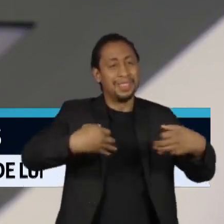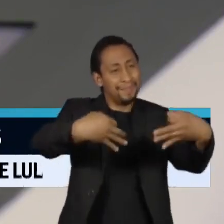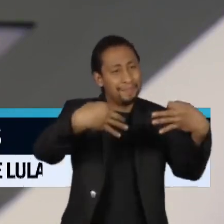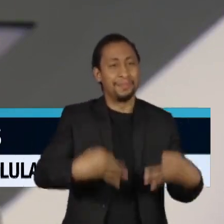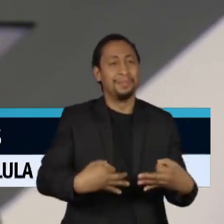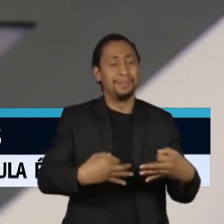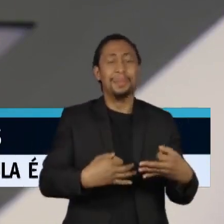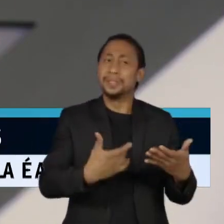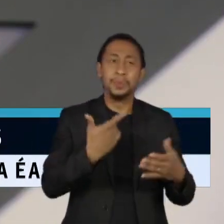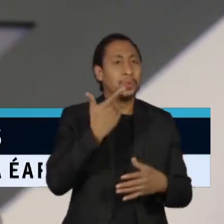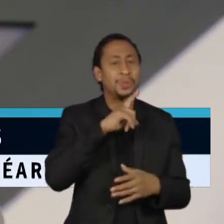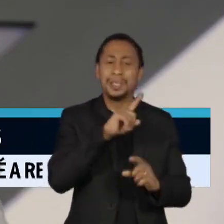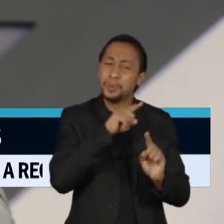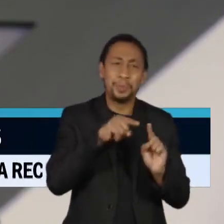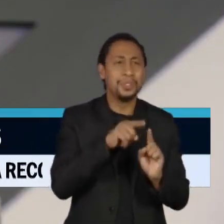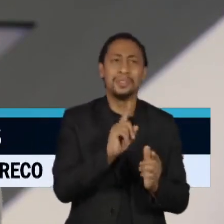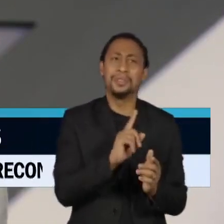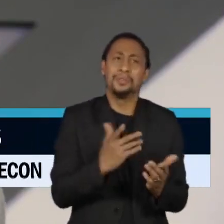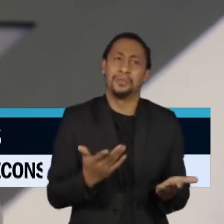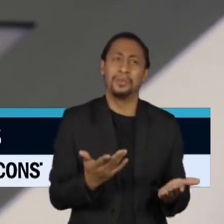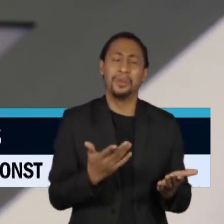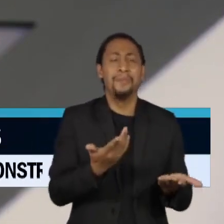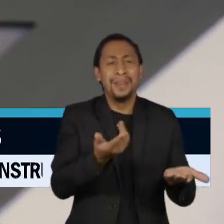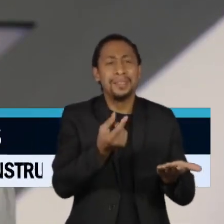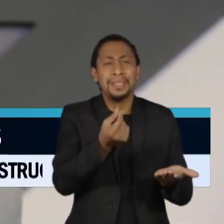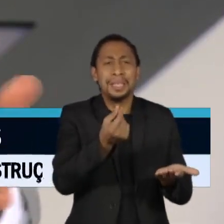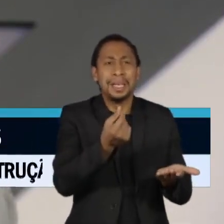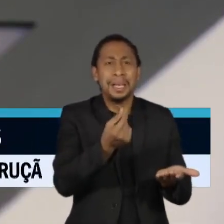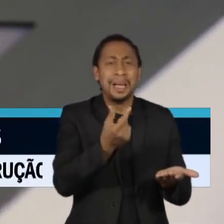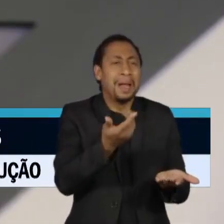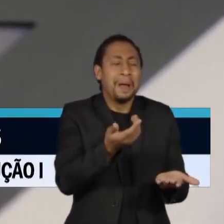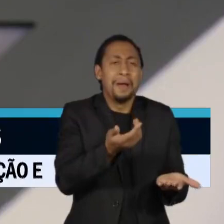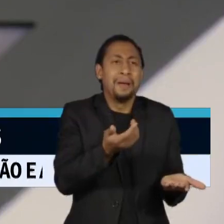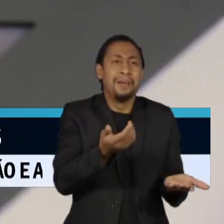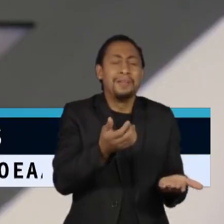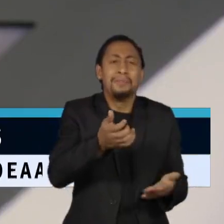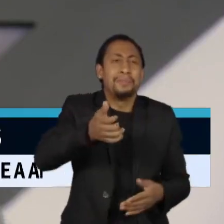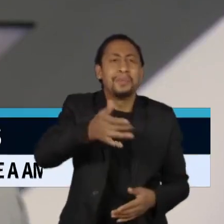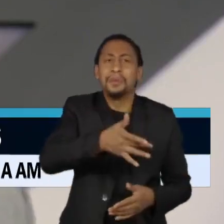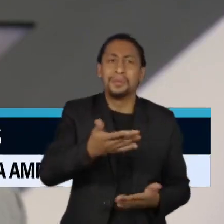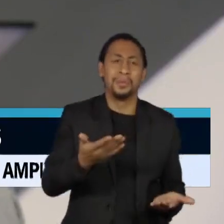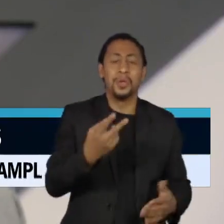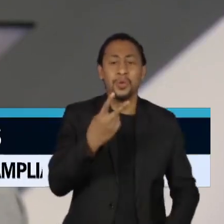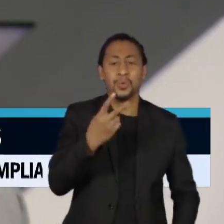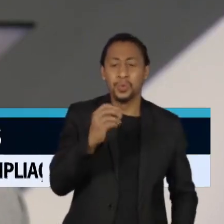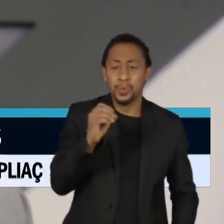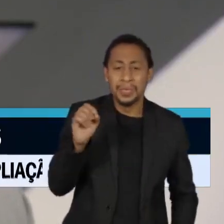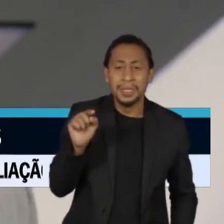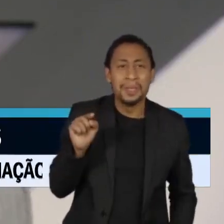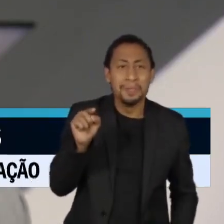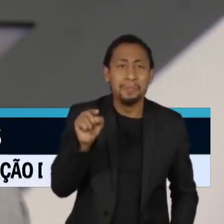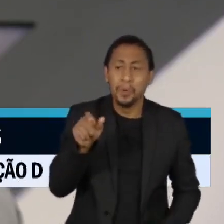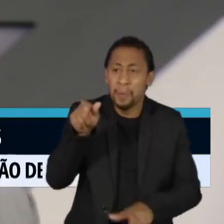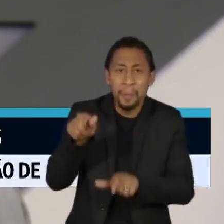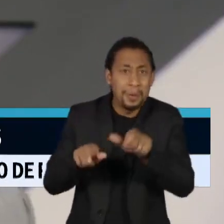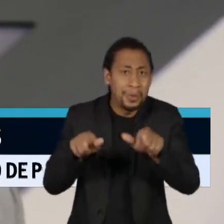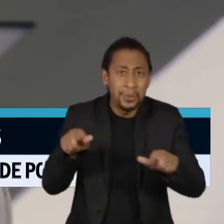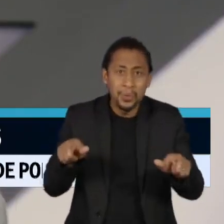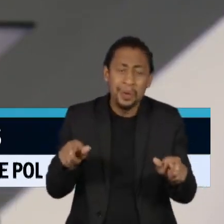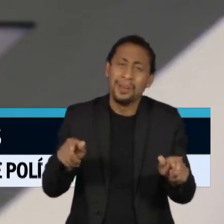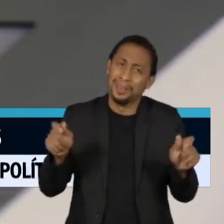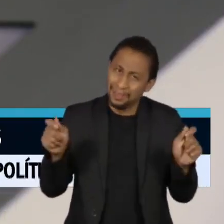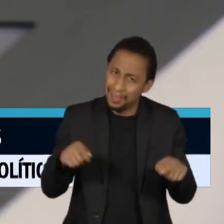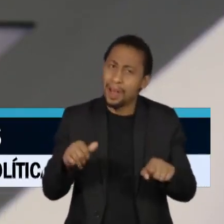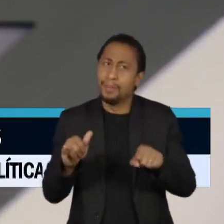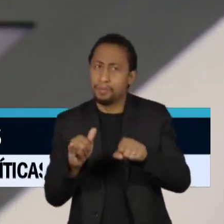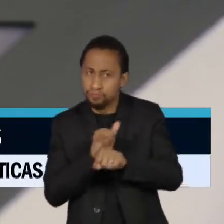objetiva. E custa muito pouco, custa barato resolver esse problema. São 200 mil pessoas, né? Então, nós teríamos capacidade, através de uma